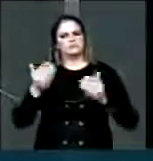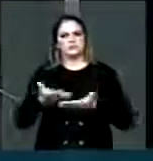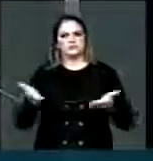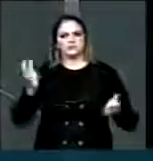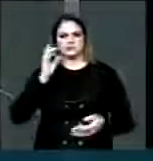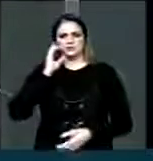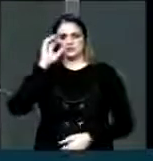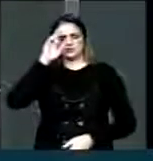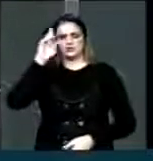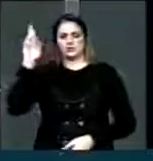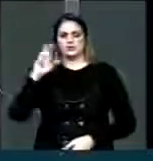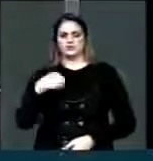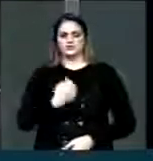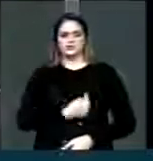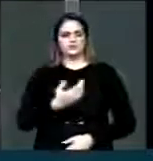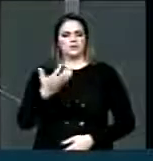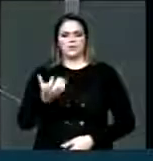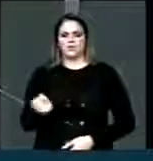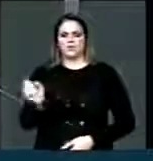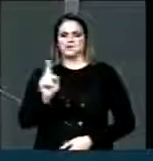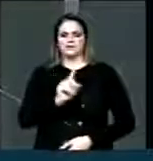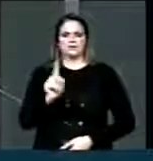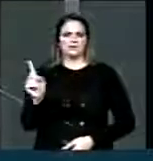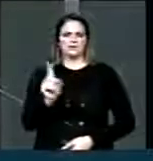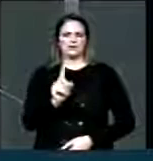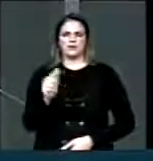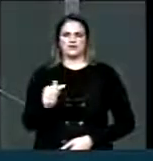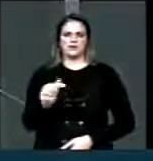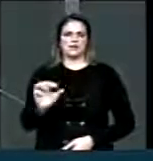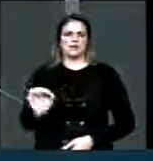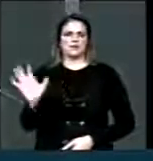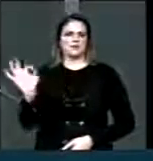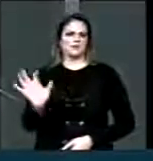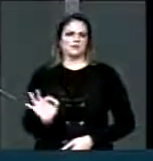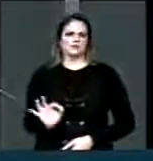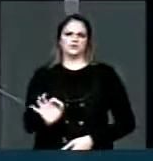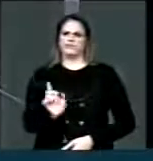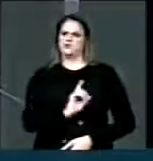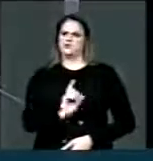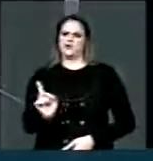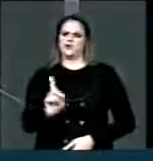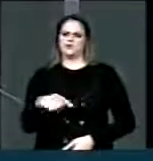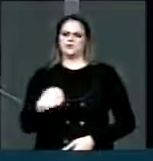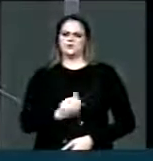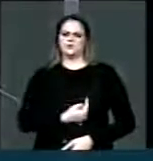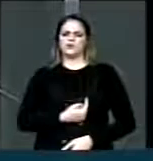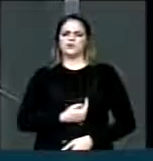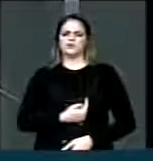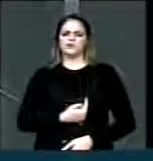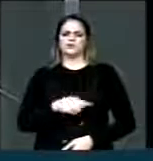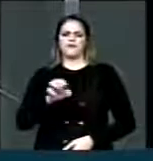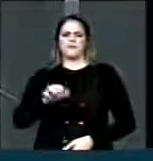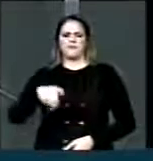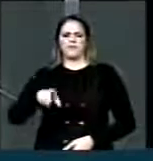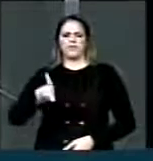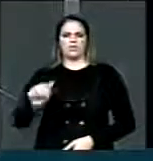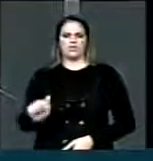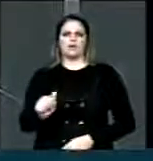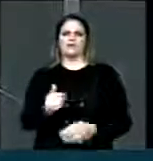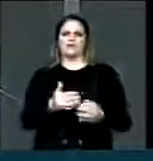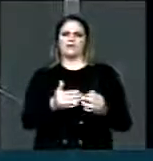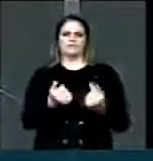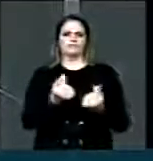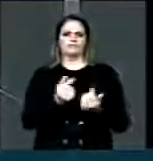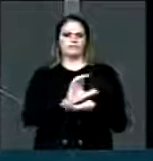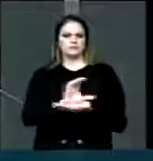vamos aceitar contingenciamento de 70% das nossas emendas parlamentares. Eu quero ver quem